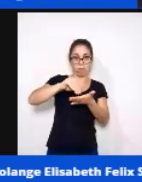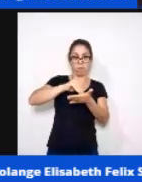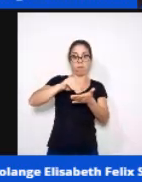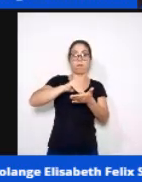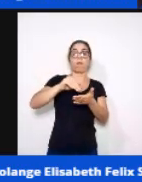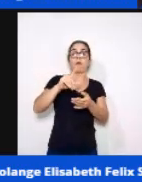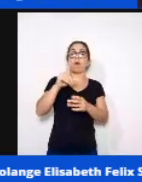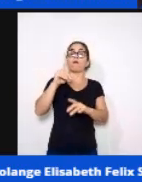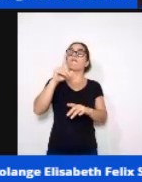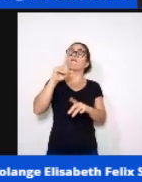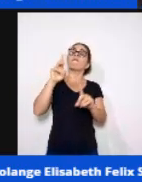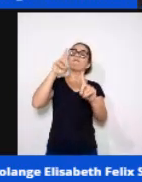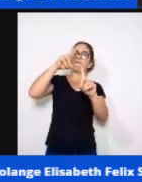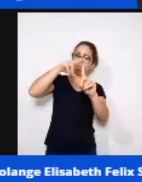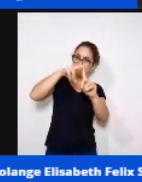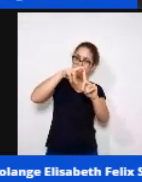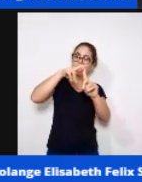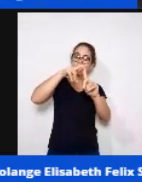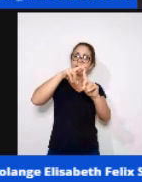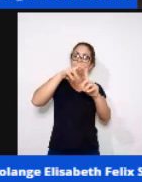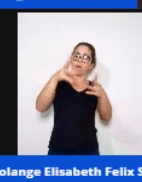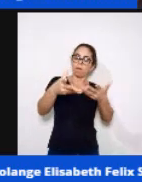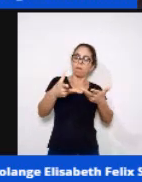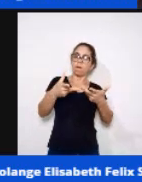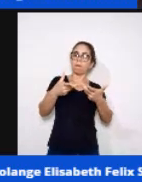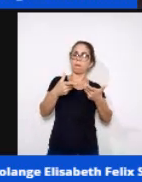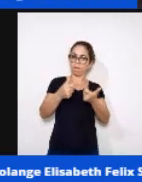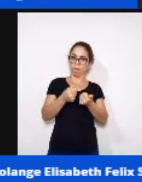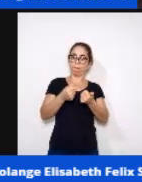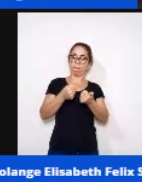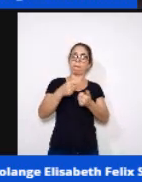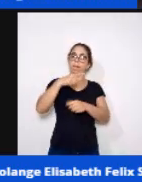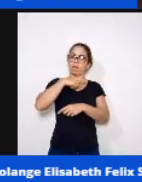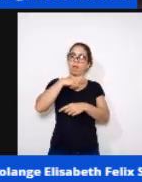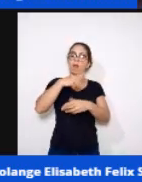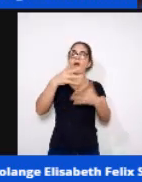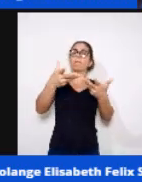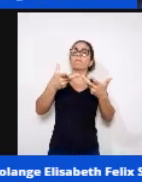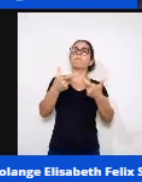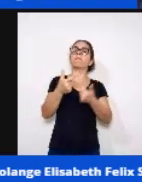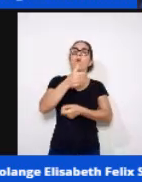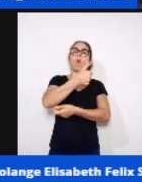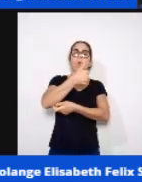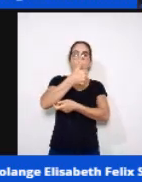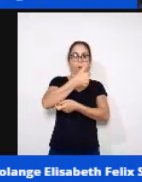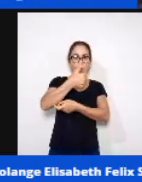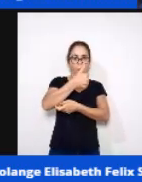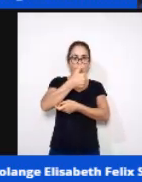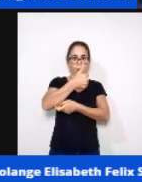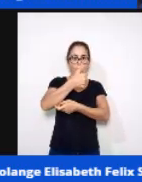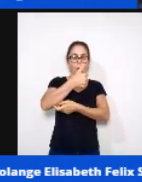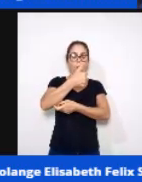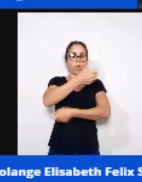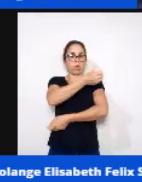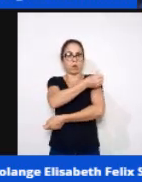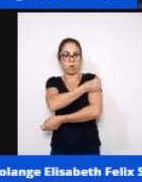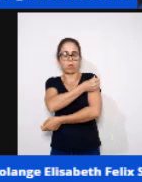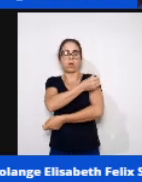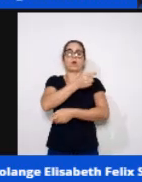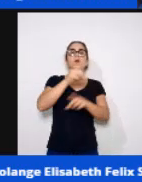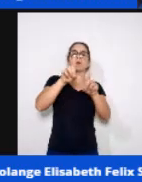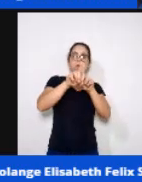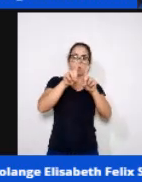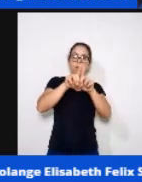habilidade solicitada. Nós temos a habilidade 11 do 6º ano e a habilidade 1 e 2